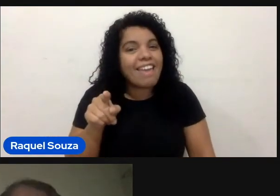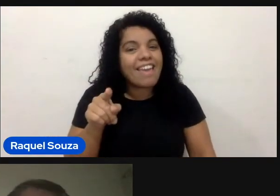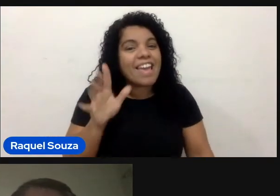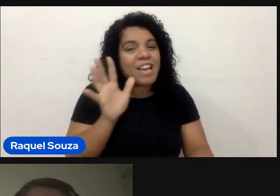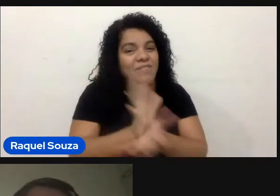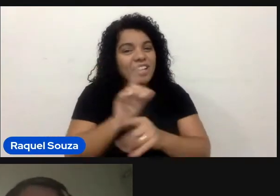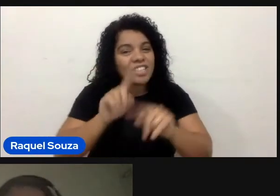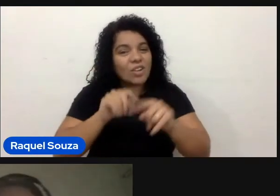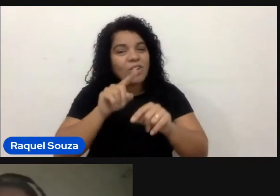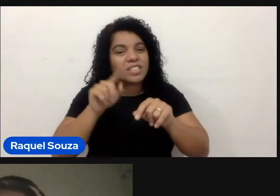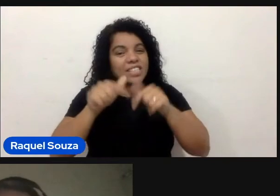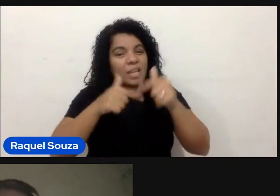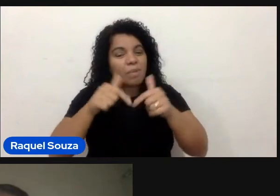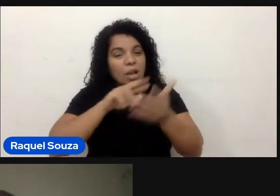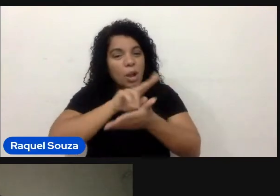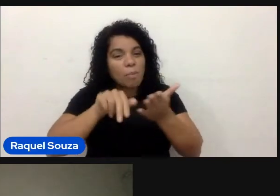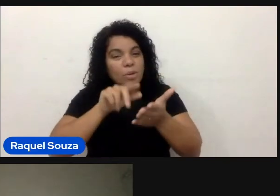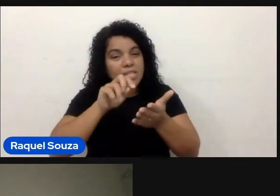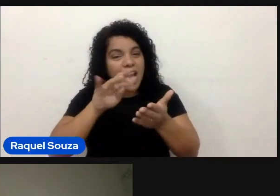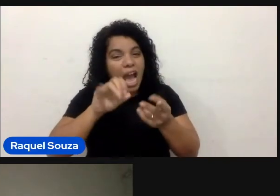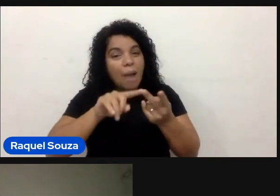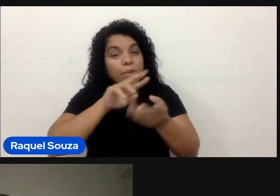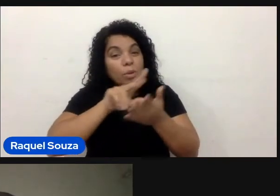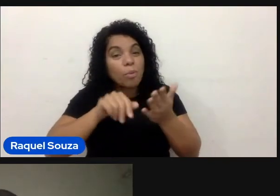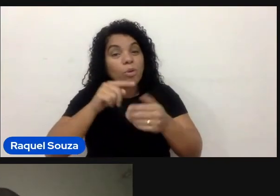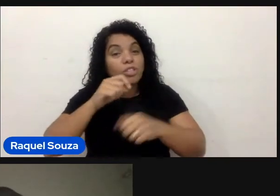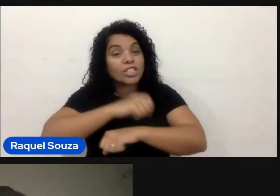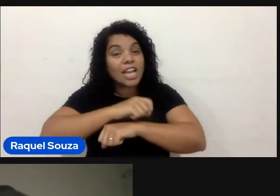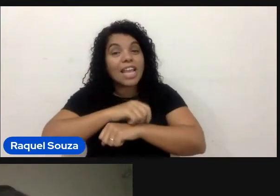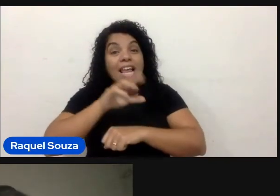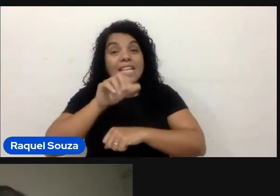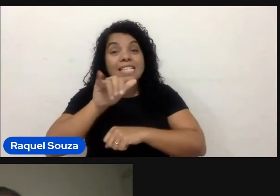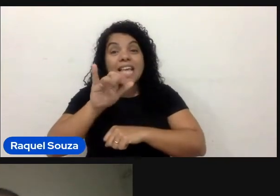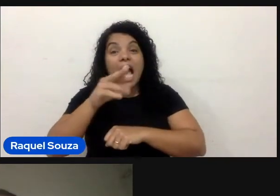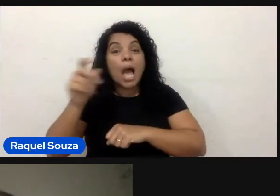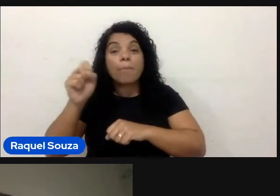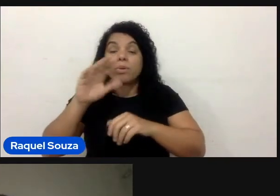com múltiplas abas e múltiplas janelas? Isso é algo que o Cypress até hoje não suporta, né?